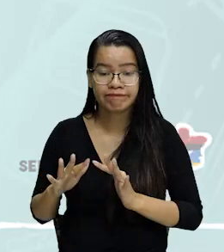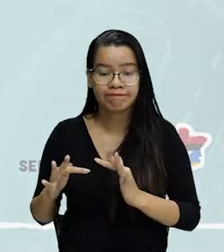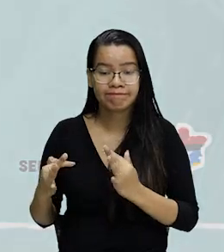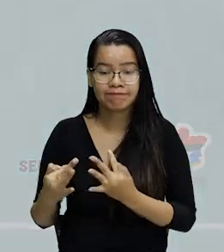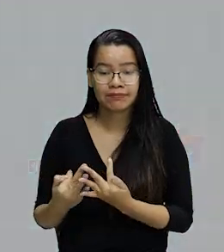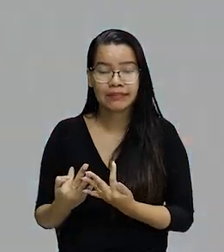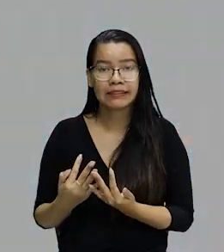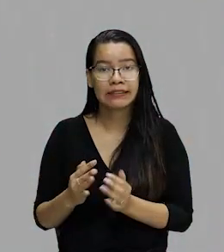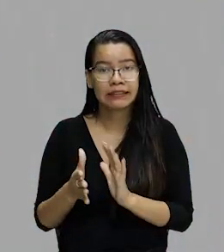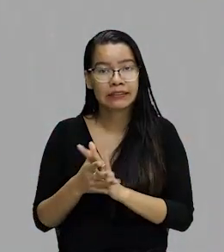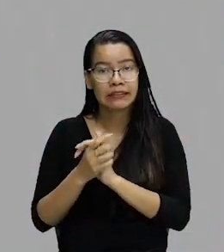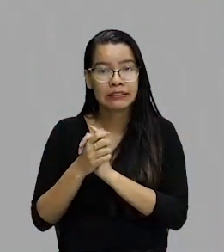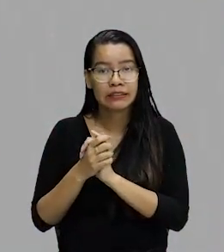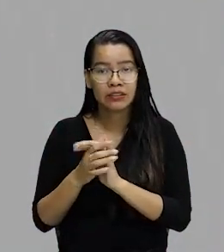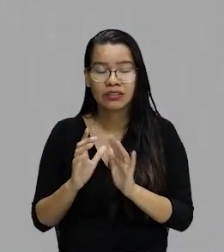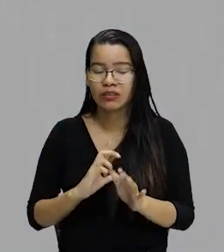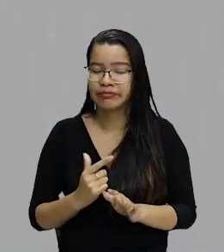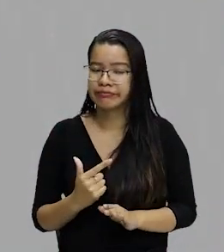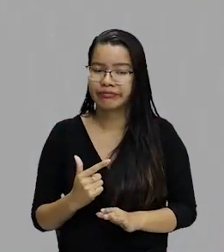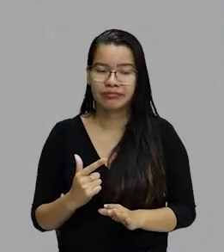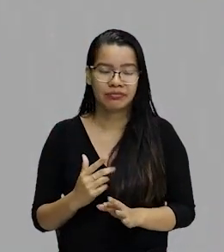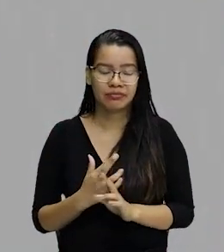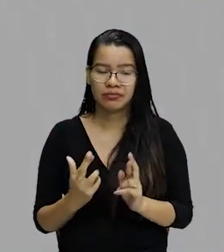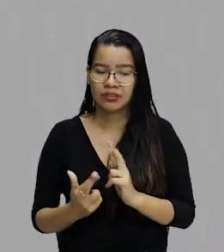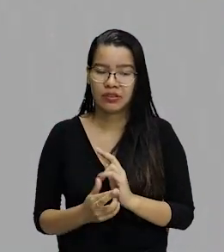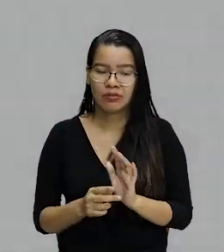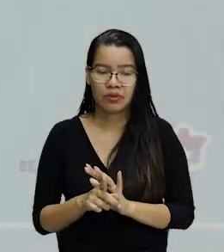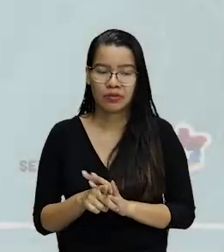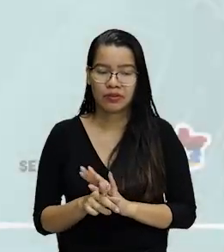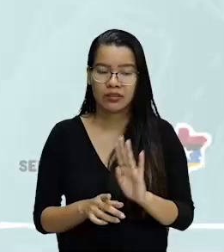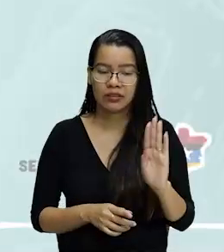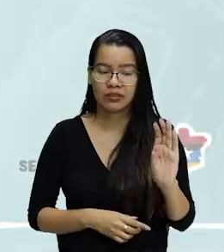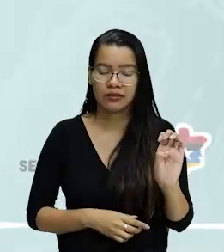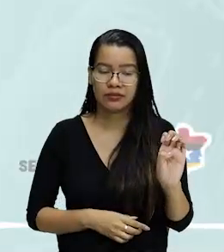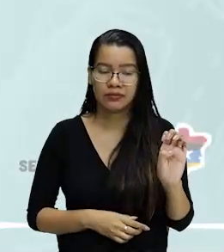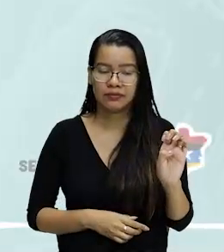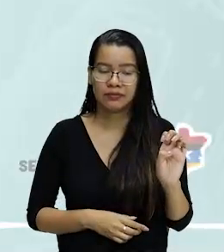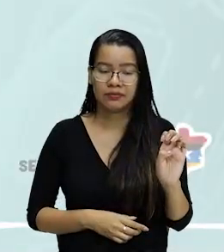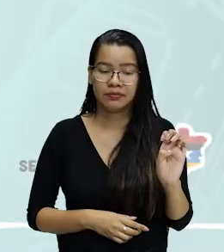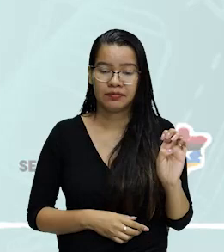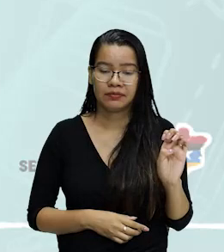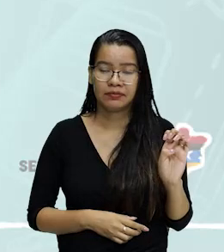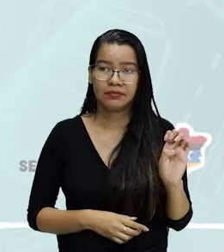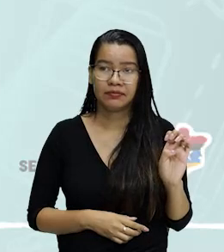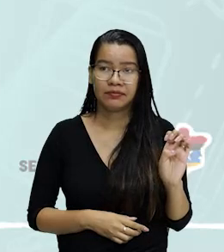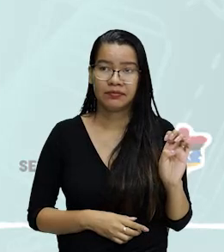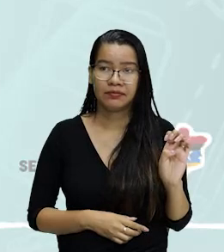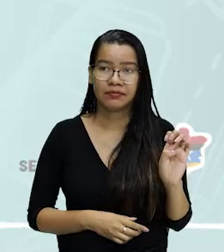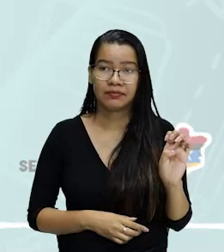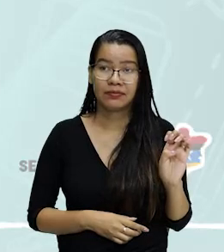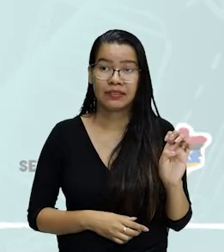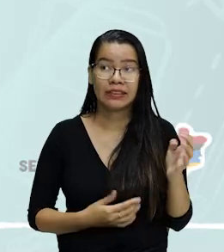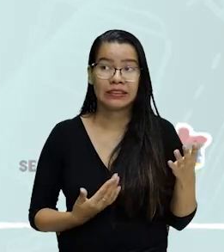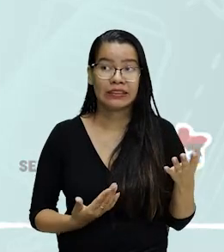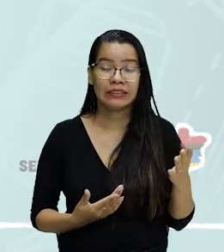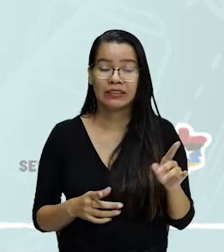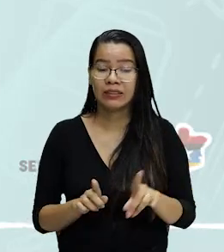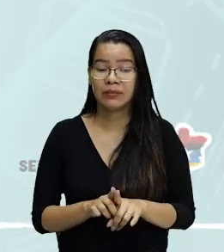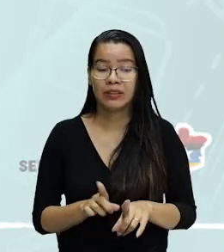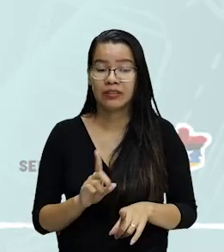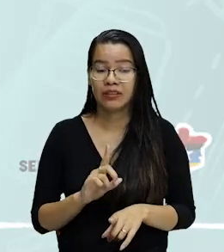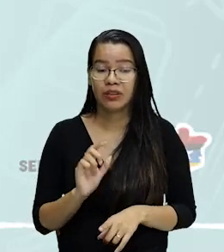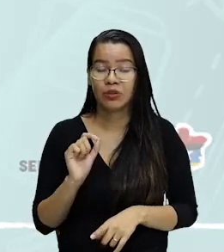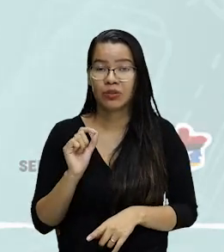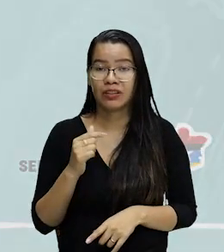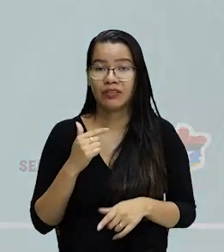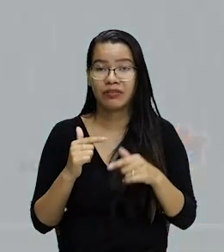ali tratado no comando da questão. E letra E, multiplicação das possibilidades de entretenimento virtual. Também não é muito isso aí que